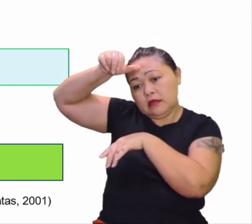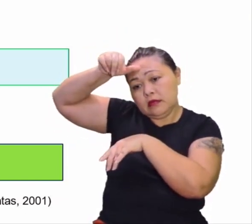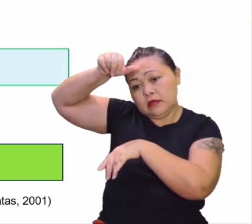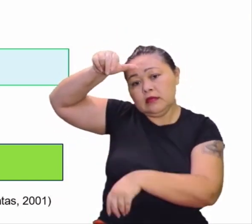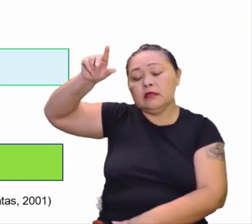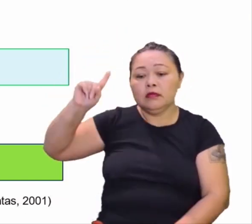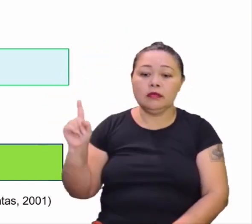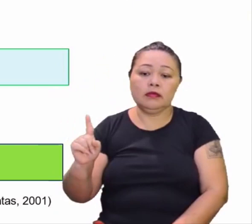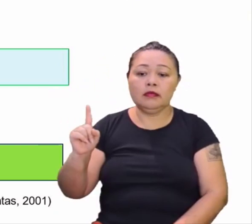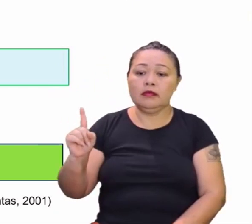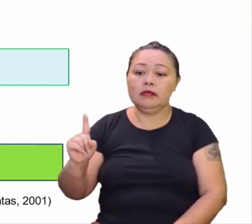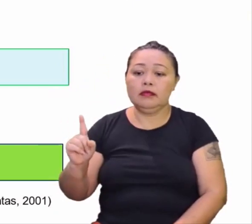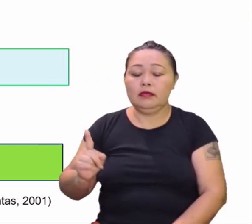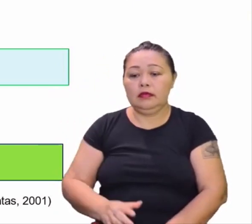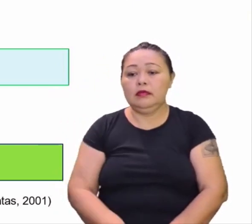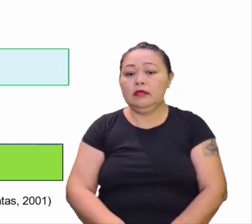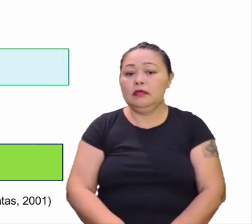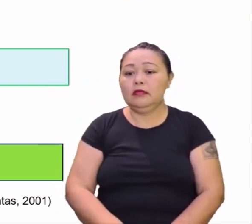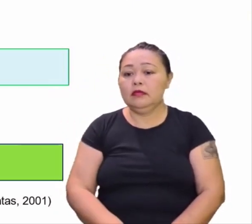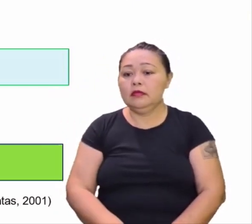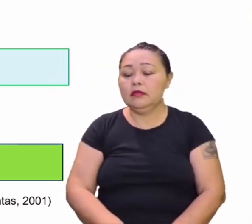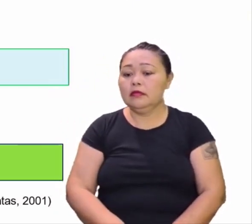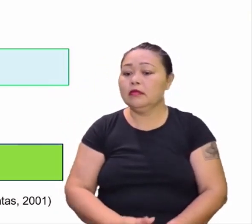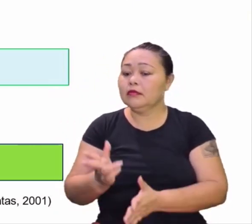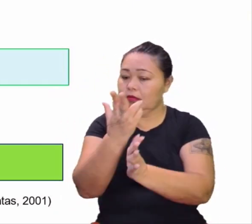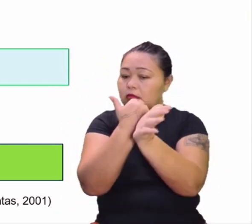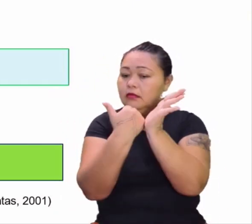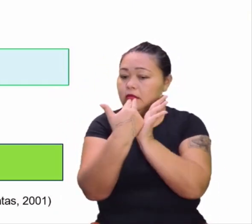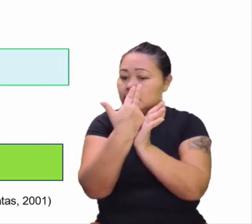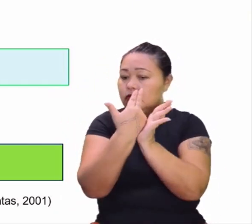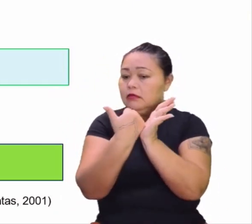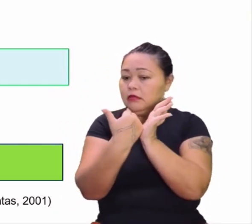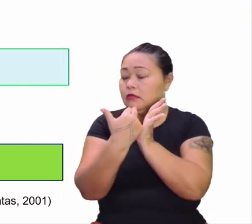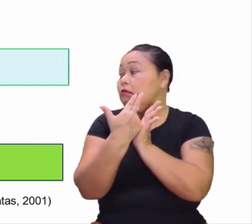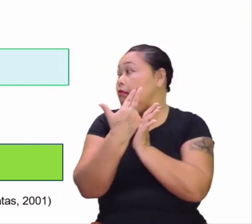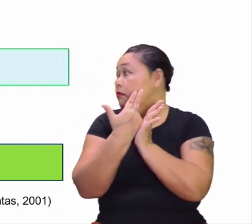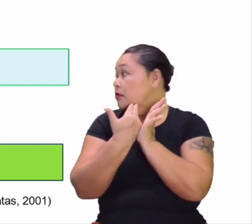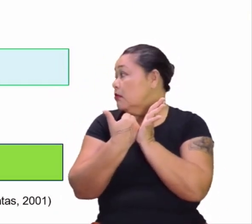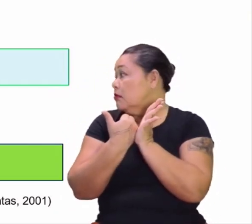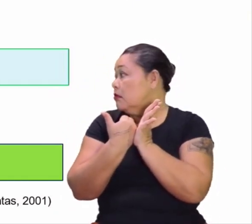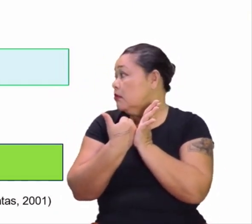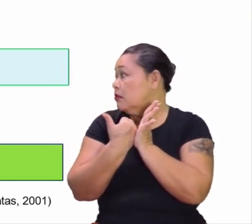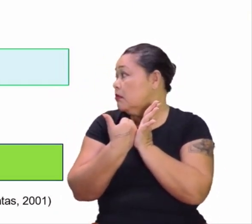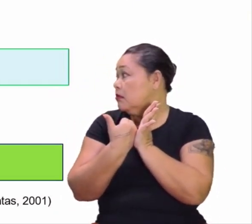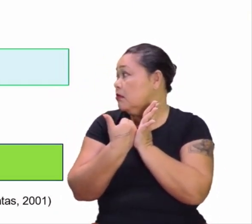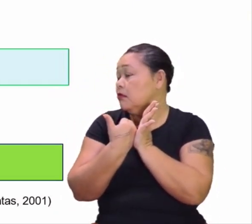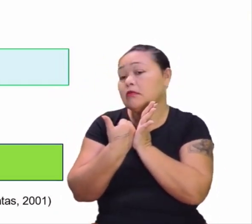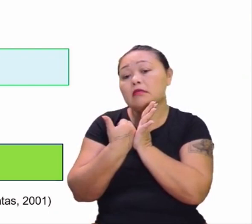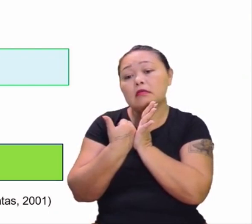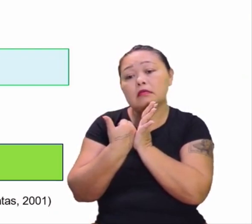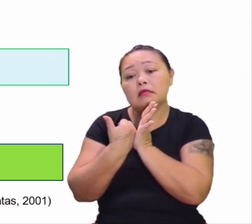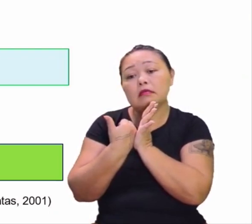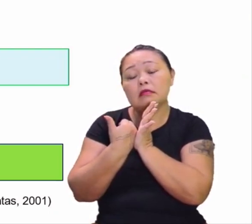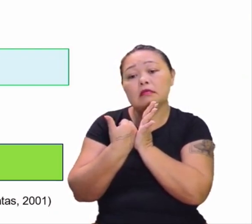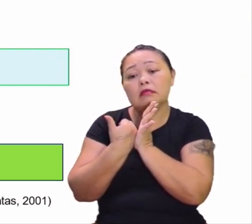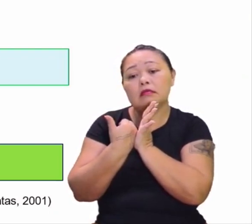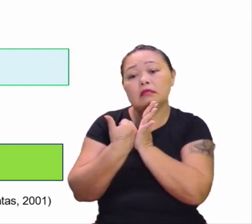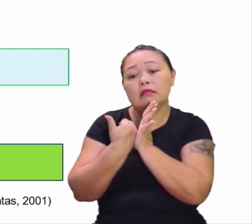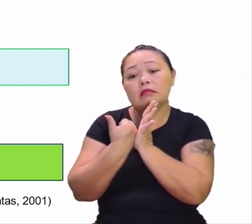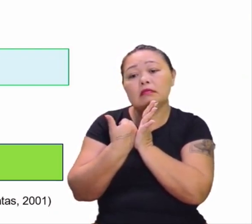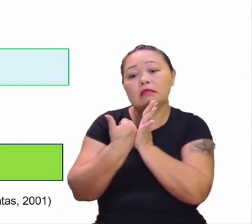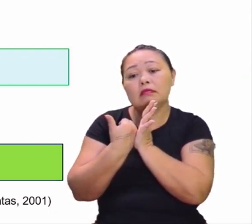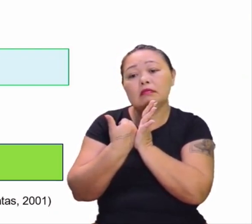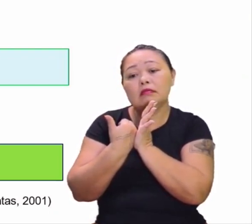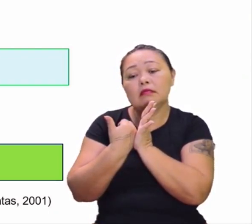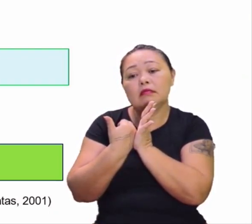aí eu vou pegar e vou desenhar, já que você fez o desenho aí, Rogério, eu vou aproveitar e fazer o desenho com Rondônia aqui dentro. Ó. Faz aí,